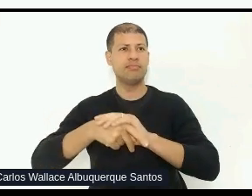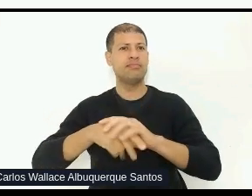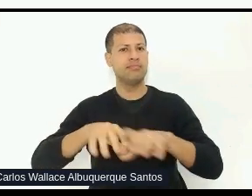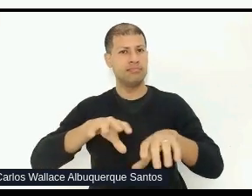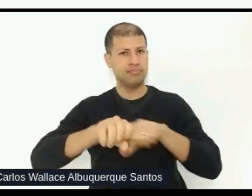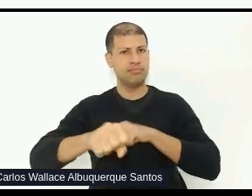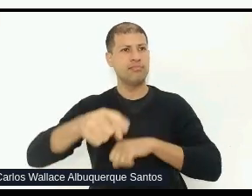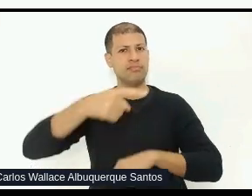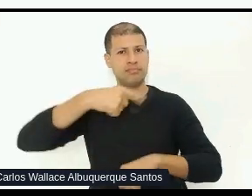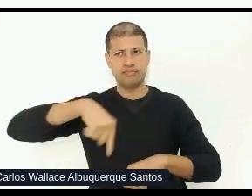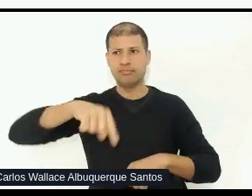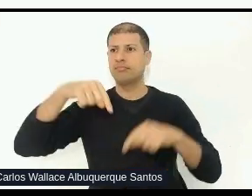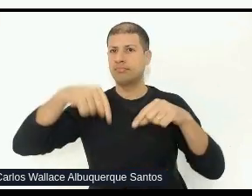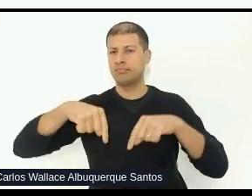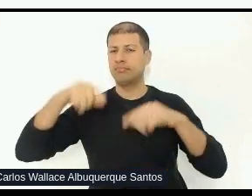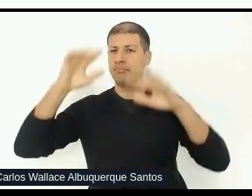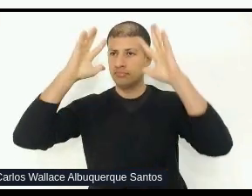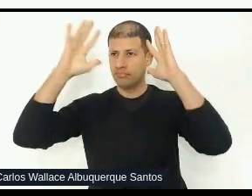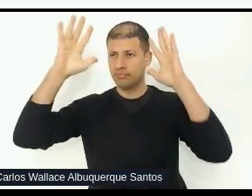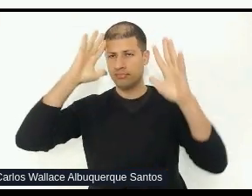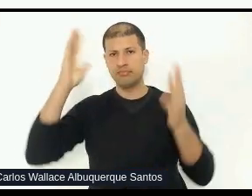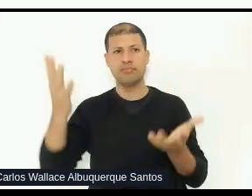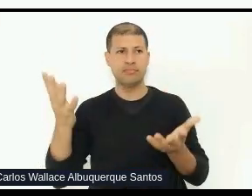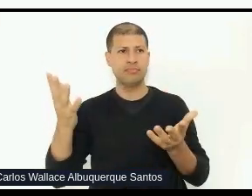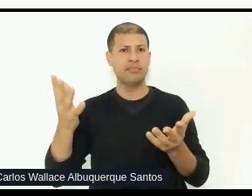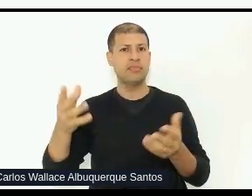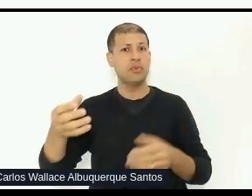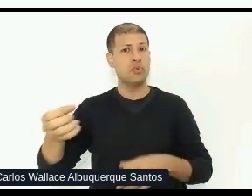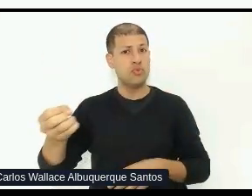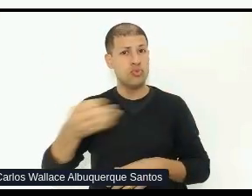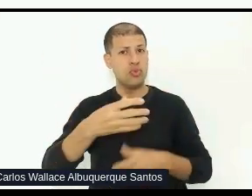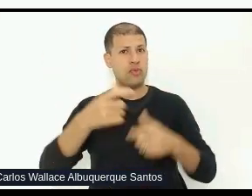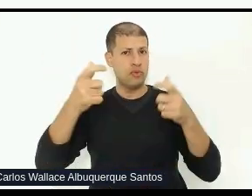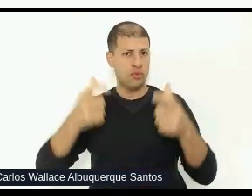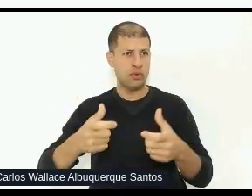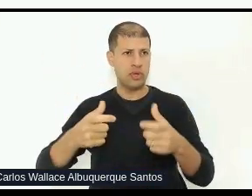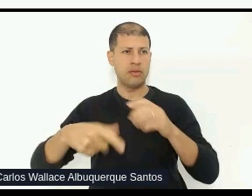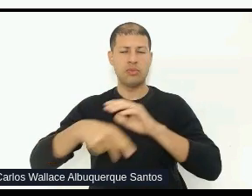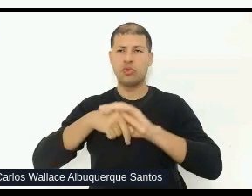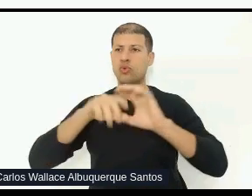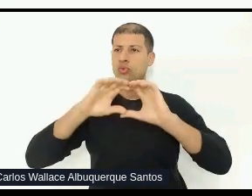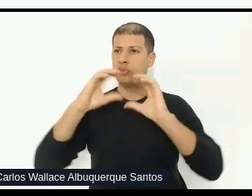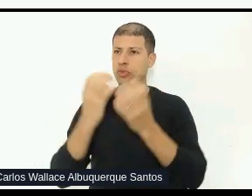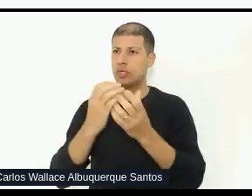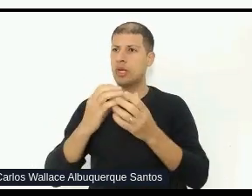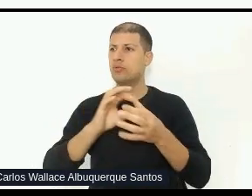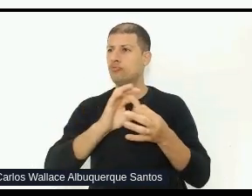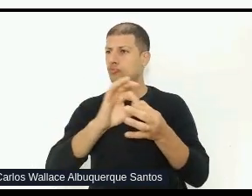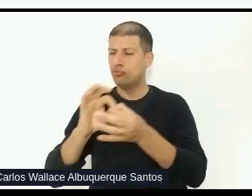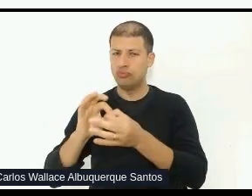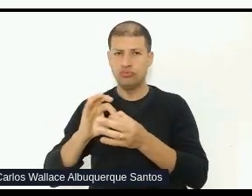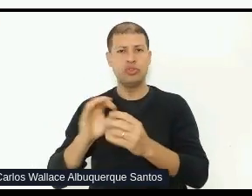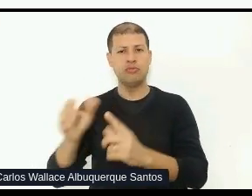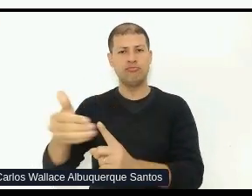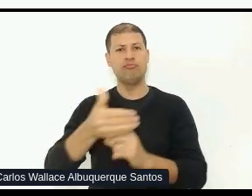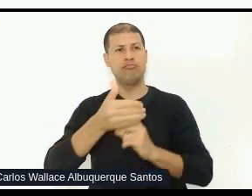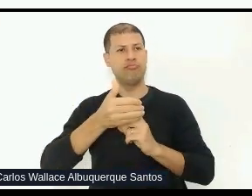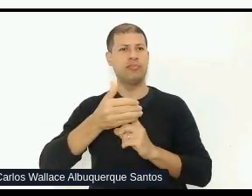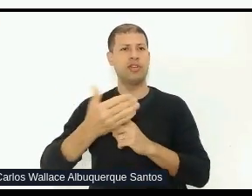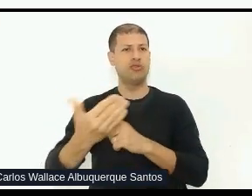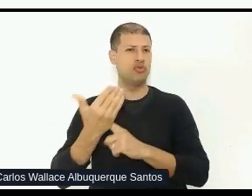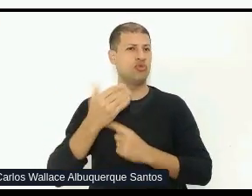de pensar um novo lugar, uma comunidade bonita e mais acolhedora para todos nós. Tá